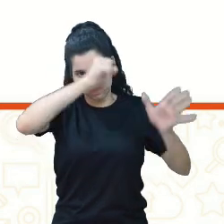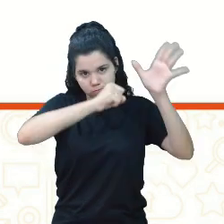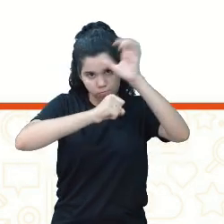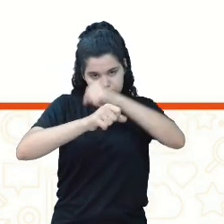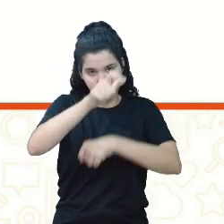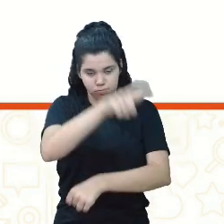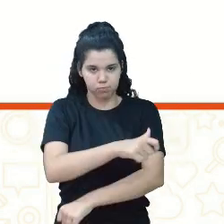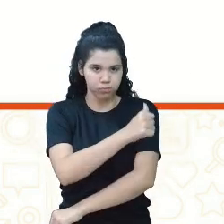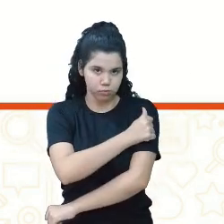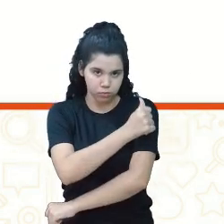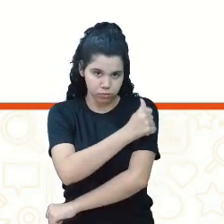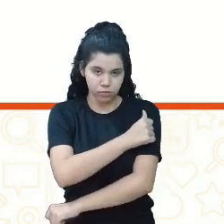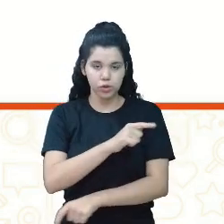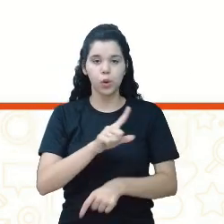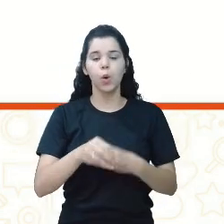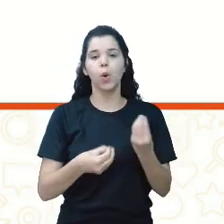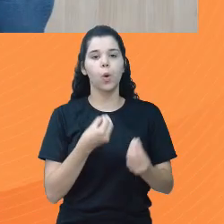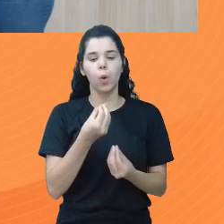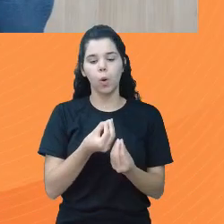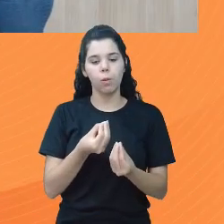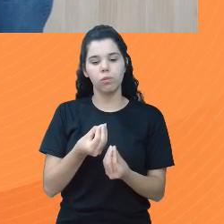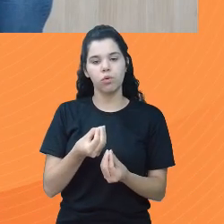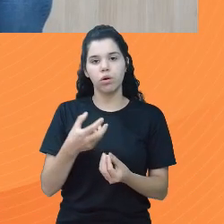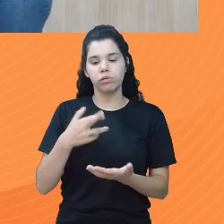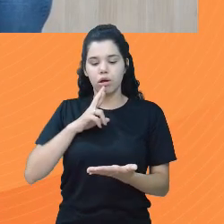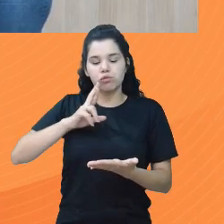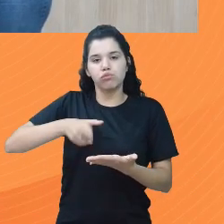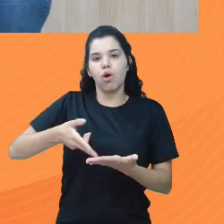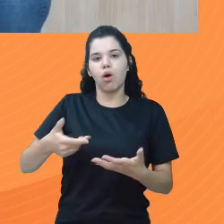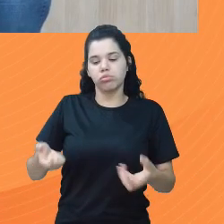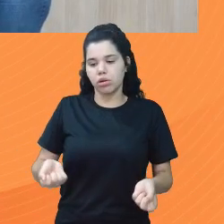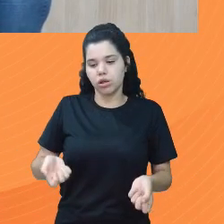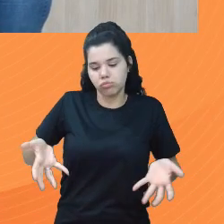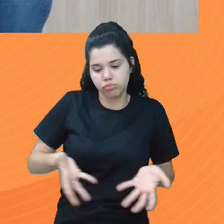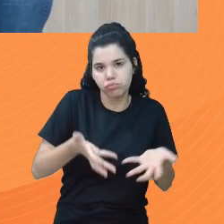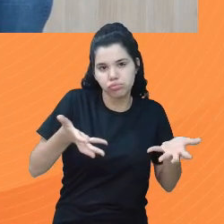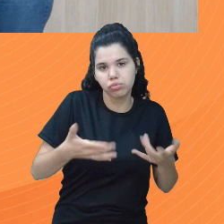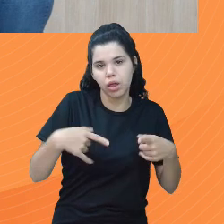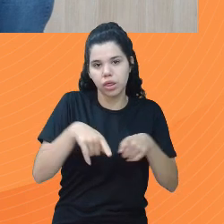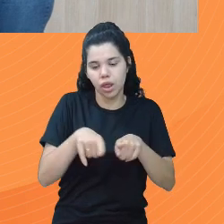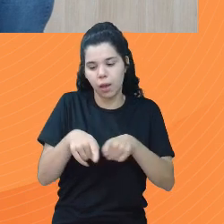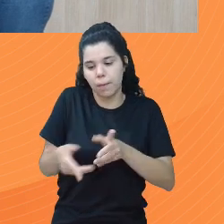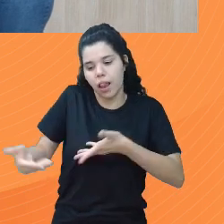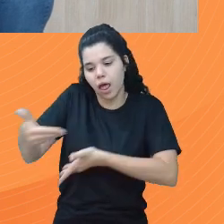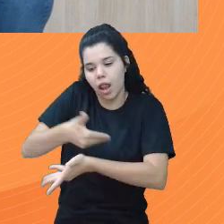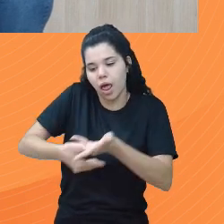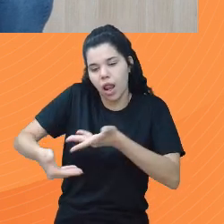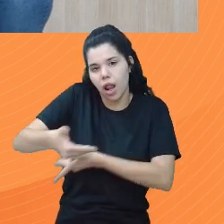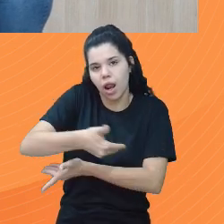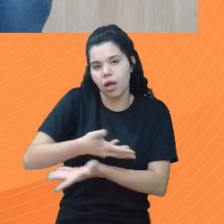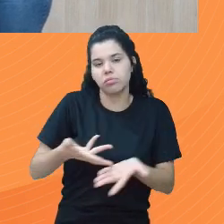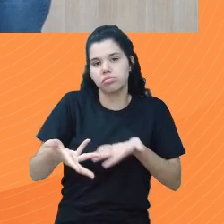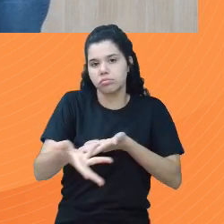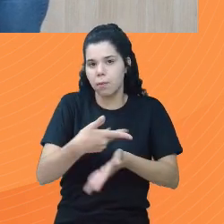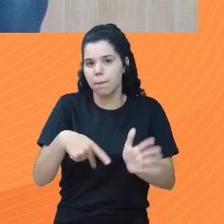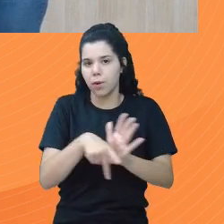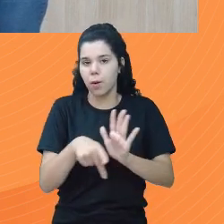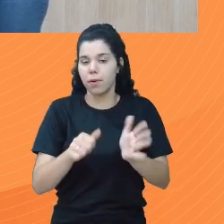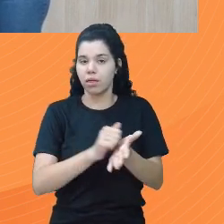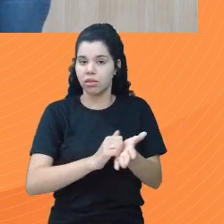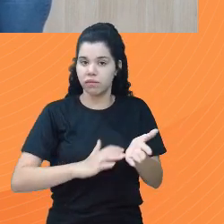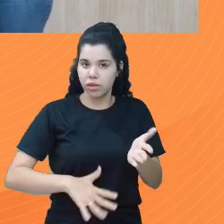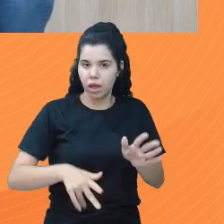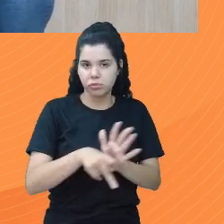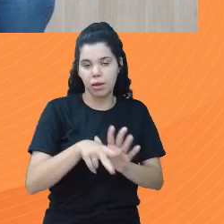do estudante, como ele responde aos estímulos, como ele interage com os materiais que estão sendo oferecidos, os registros